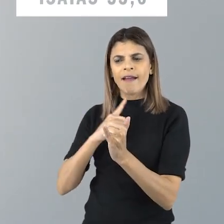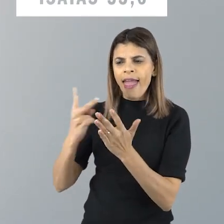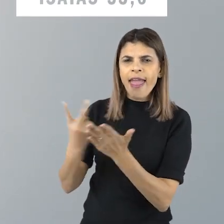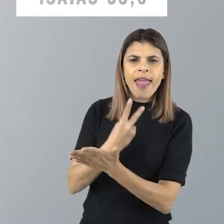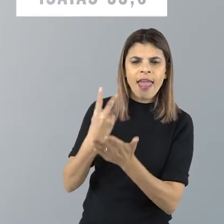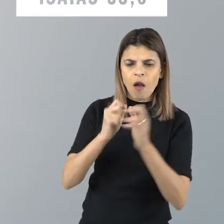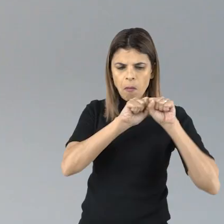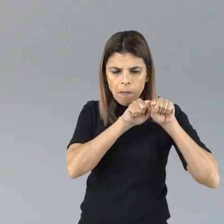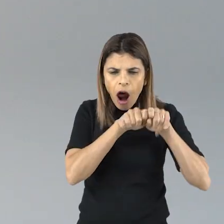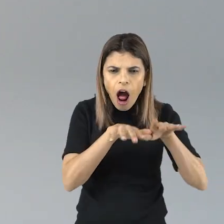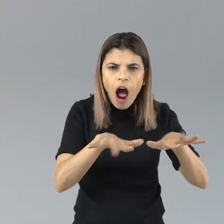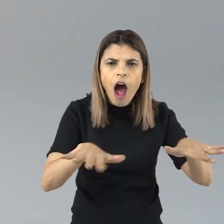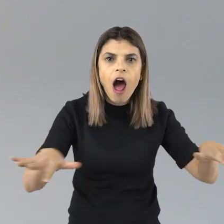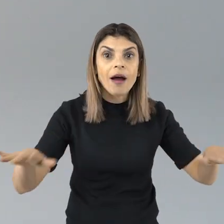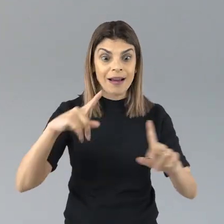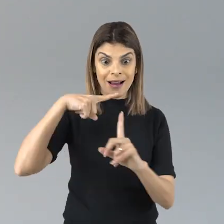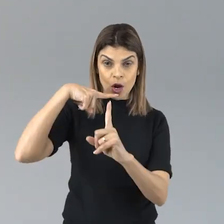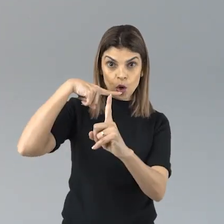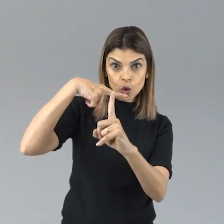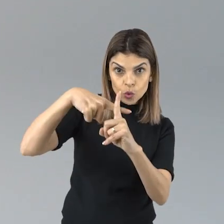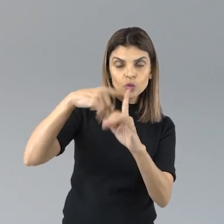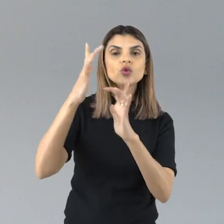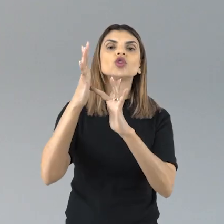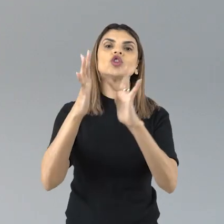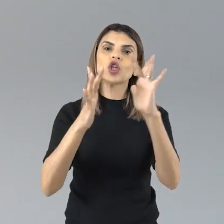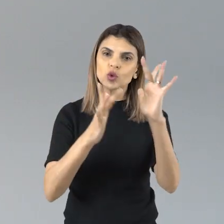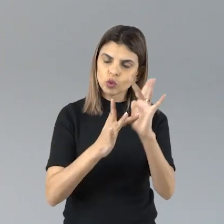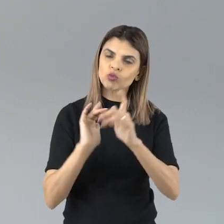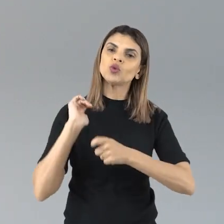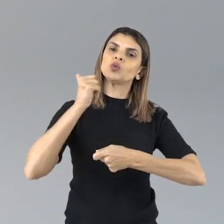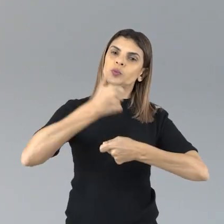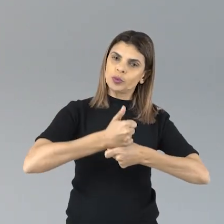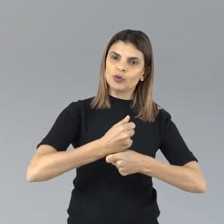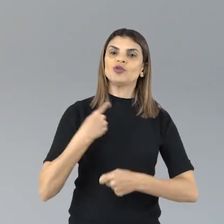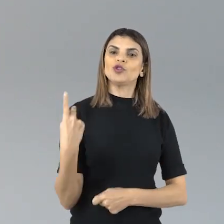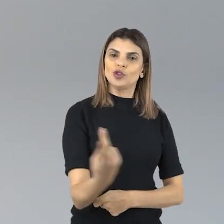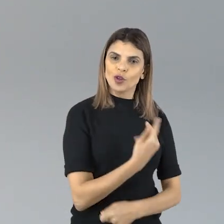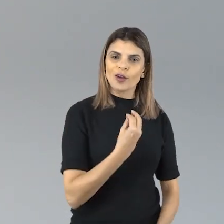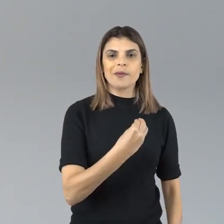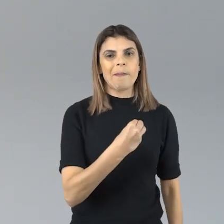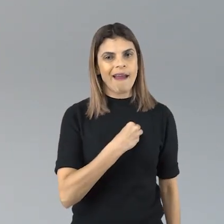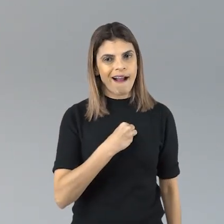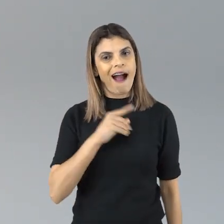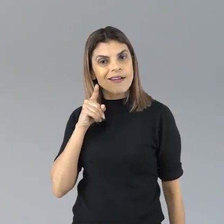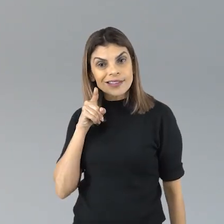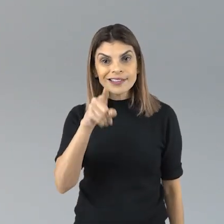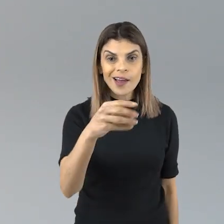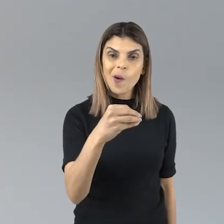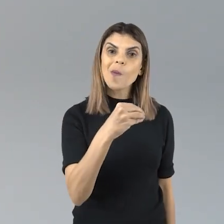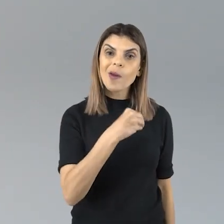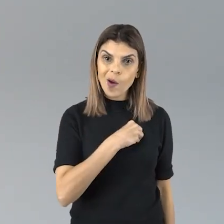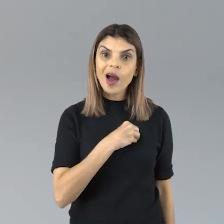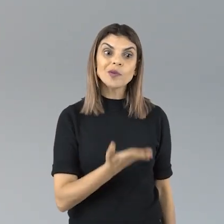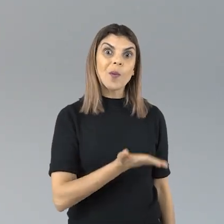a iniquidade de todos nós." Na cruz, Jesus carregou o seu pecado e o meu pecado. Você percebe aonde isso